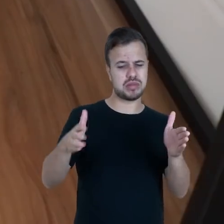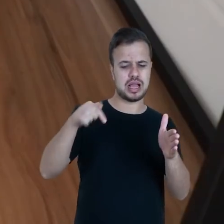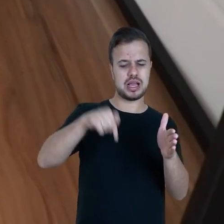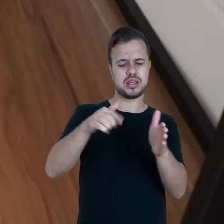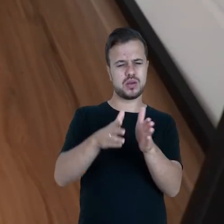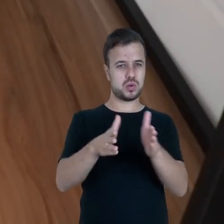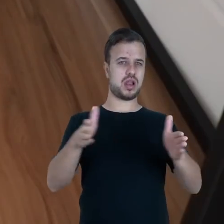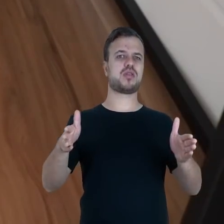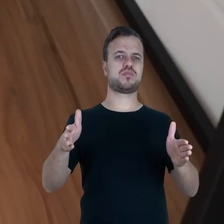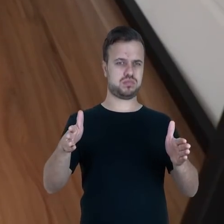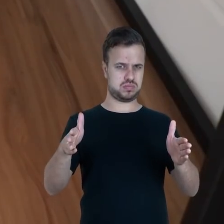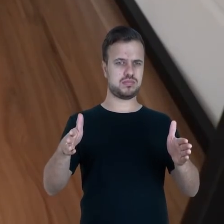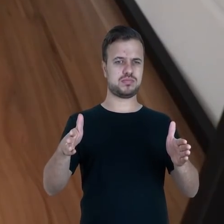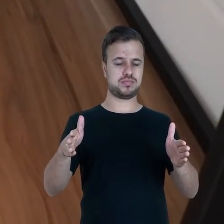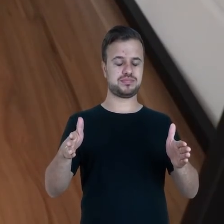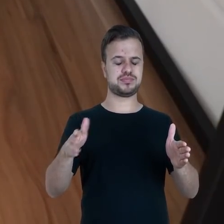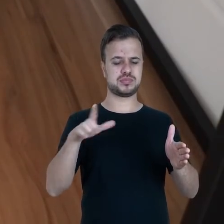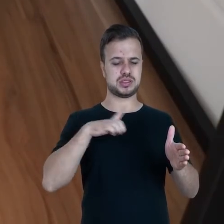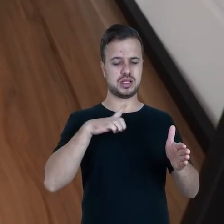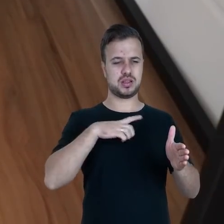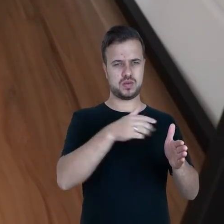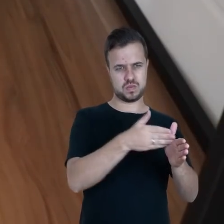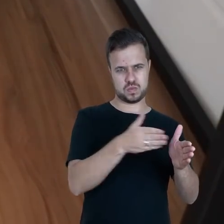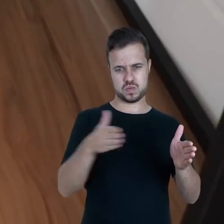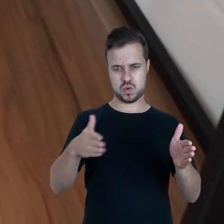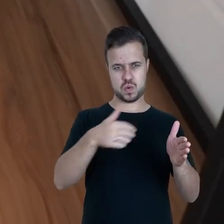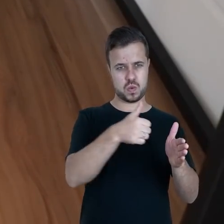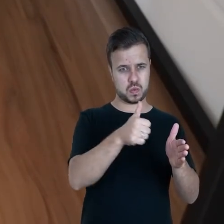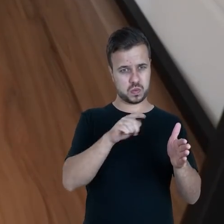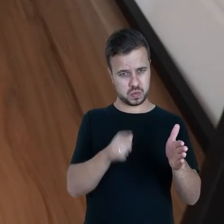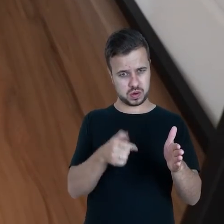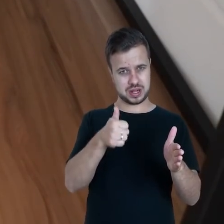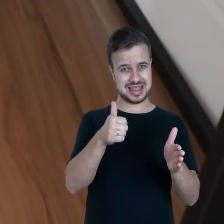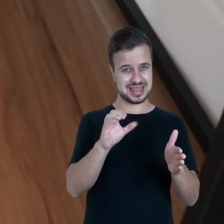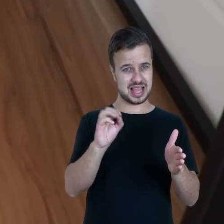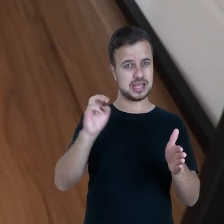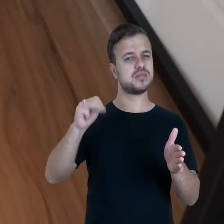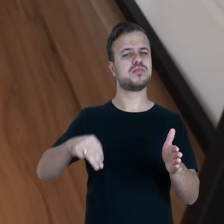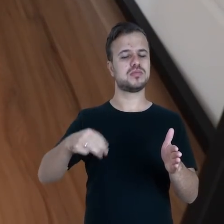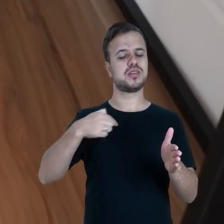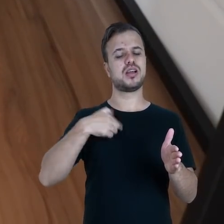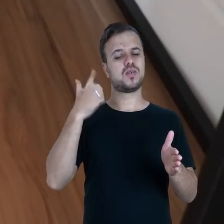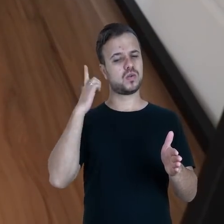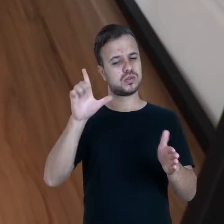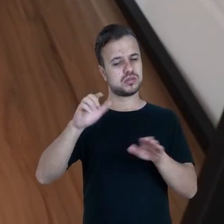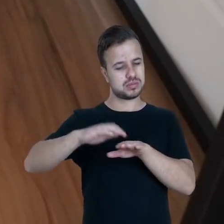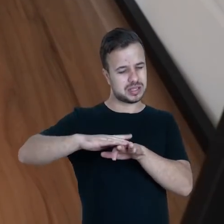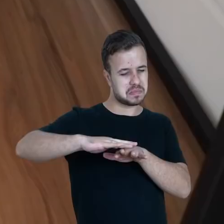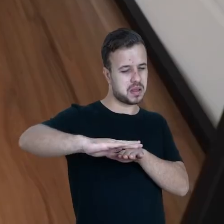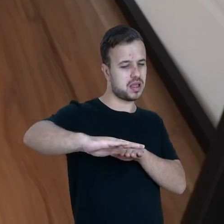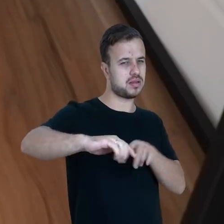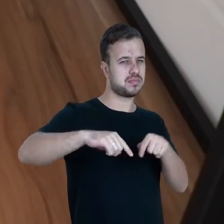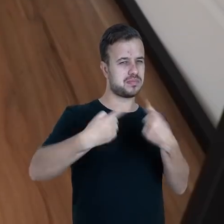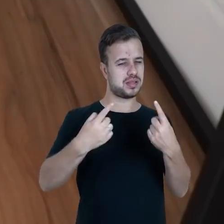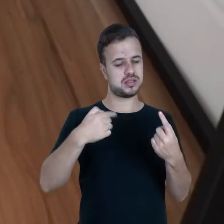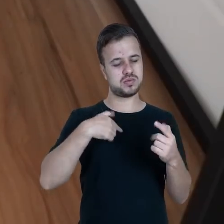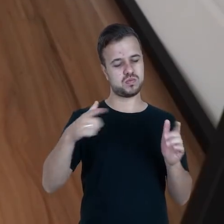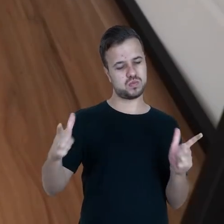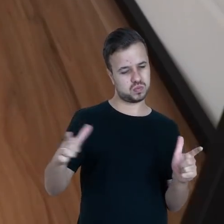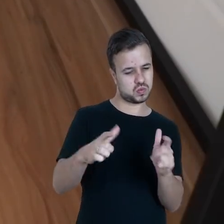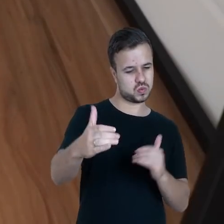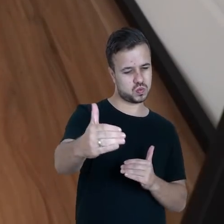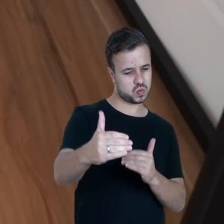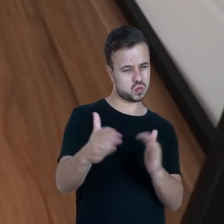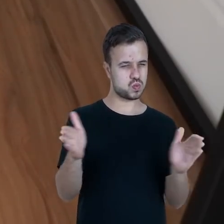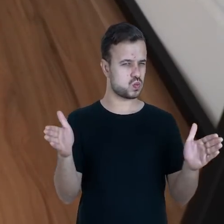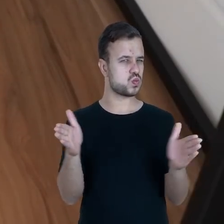Esse meu corredão é um pouquinho mais largo que o habitual, ele tem 1,10 m de largura, aqui eu consigo colocar um tapete se eu quiser. Mas eu optei hoje por